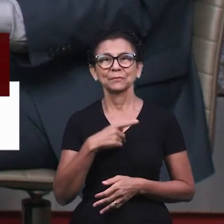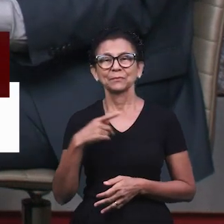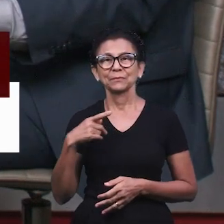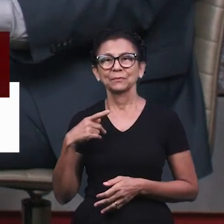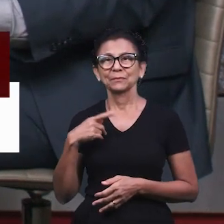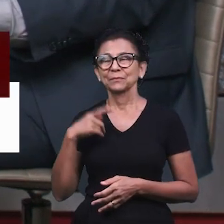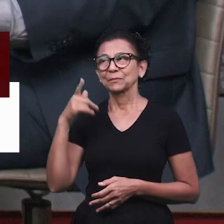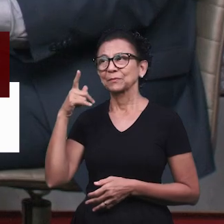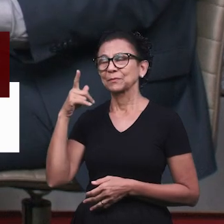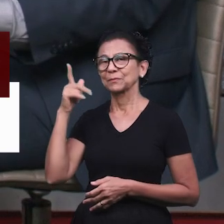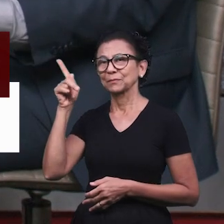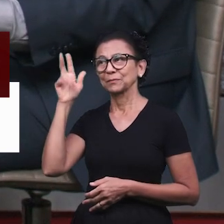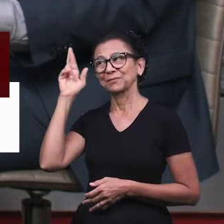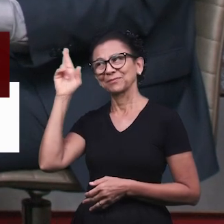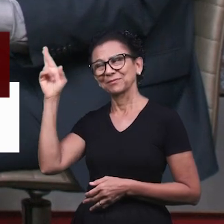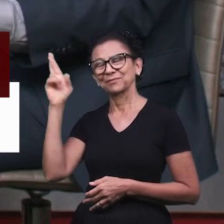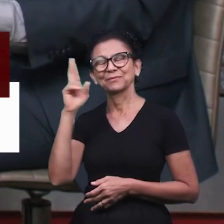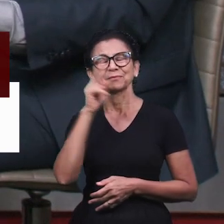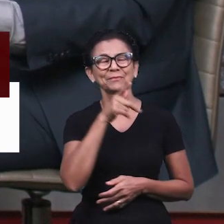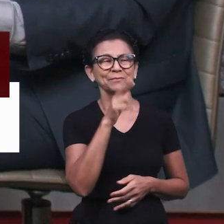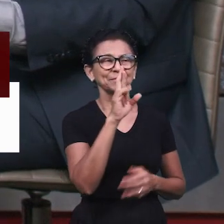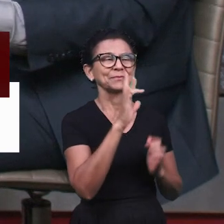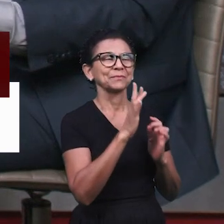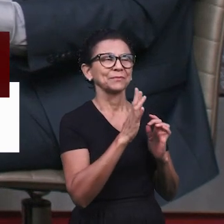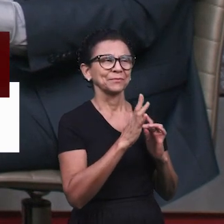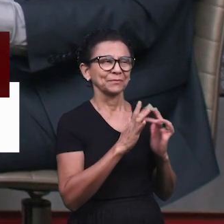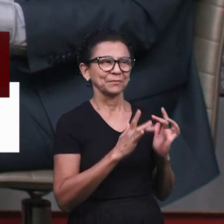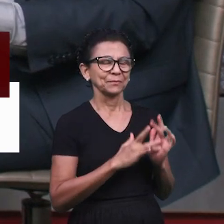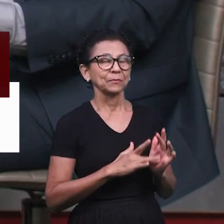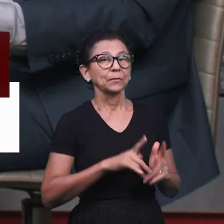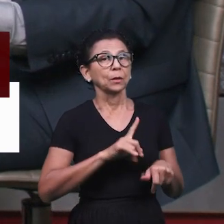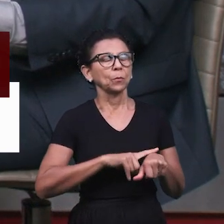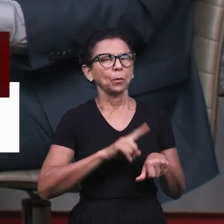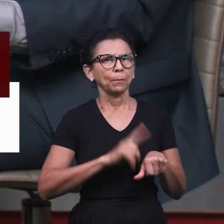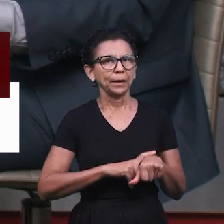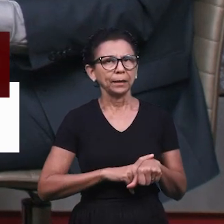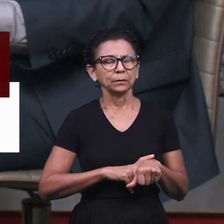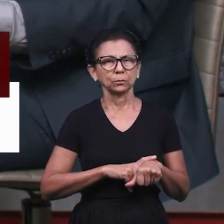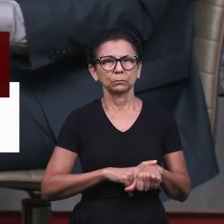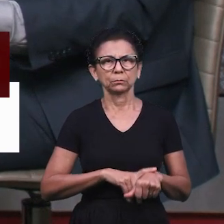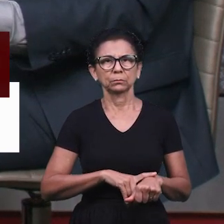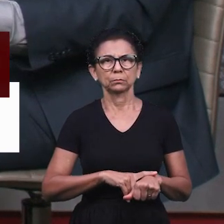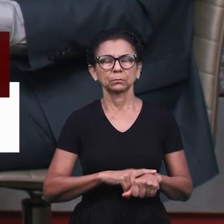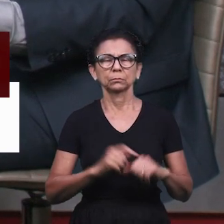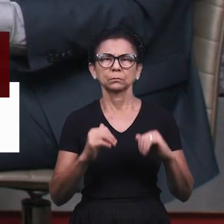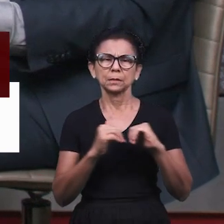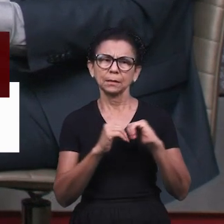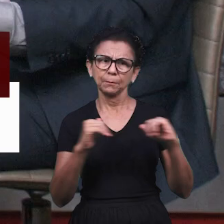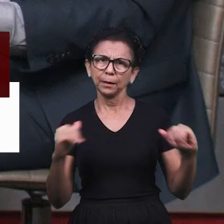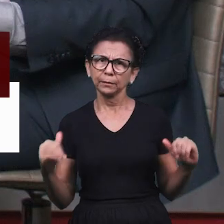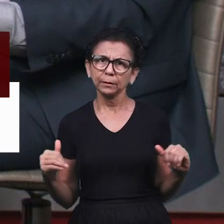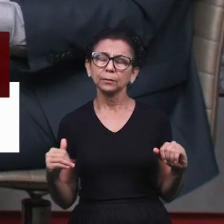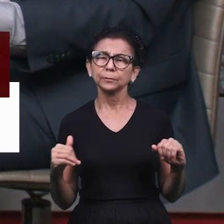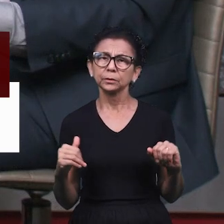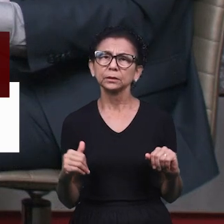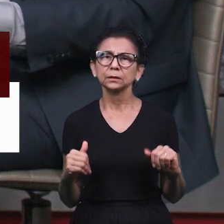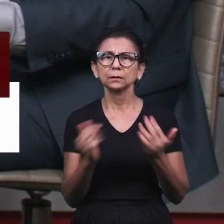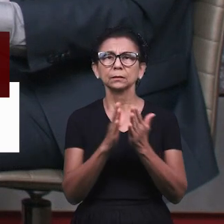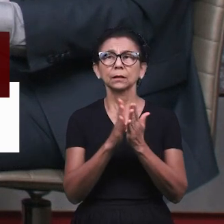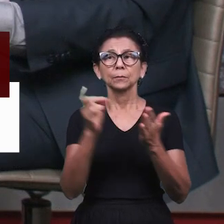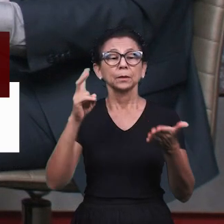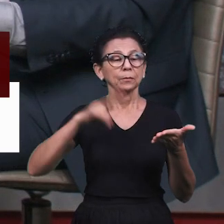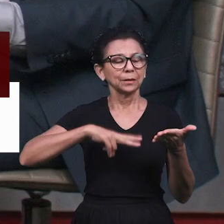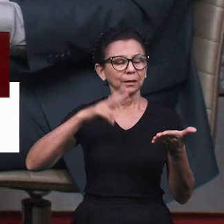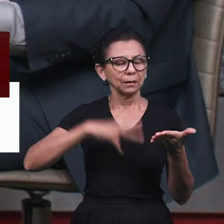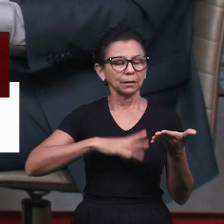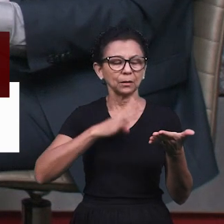Senhor, Andréia. É o tempo, que nós reservamos no nosso dia para nos dedicarmos a conhecer um pouco mais